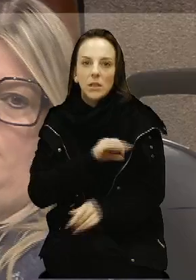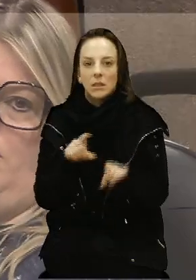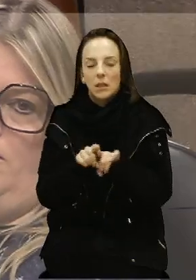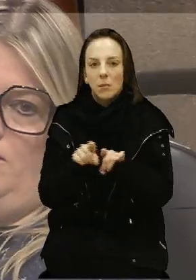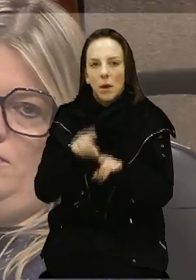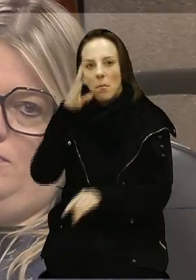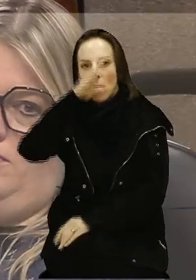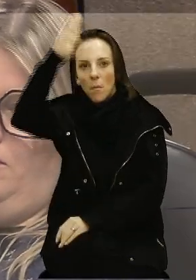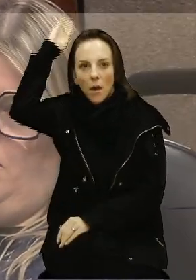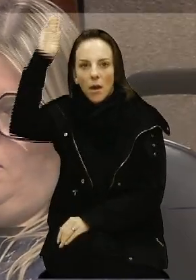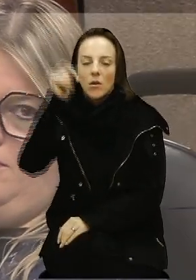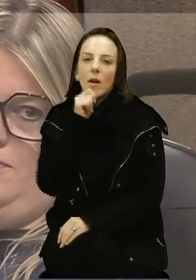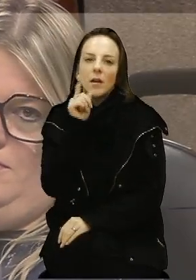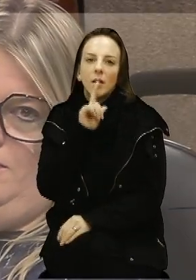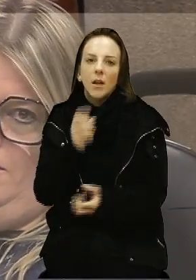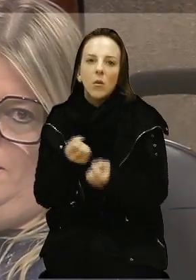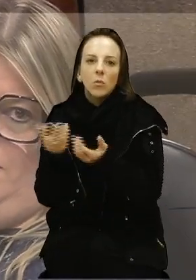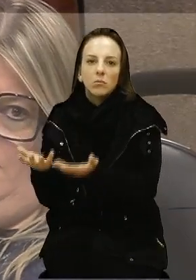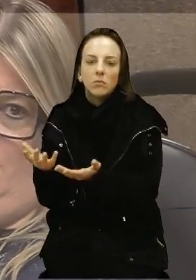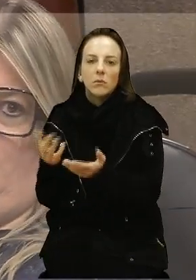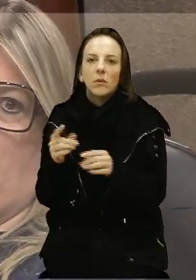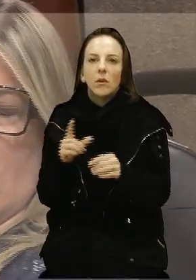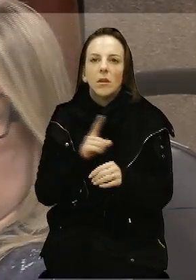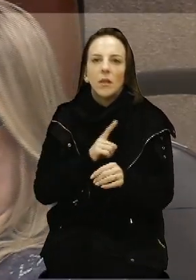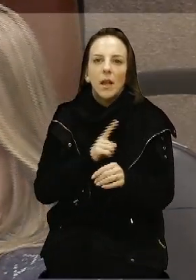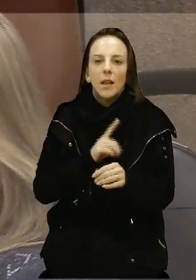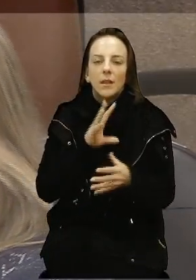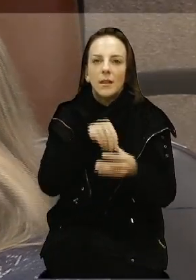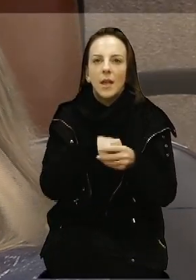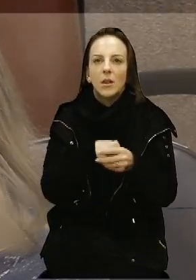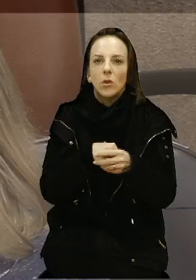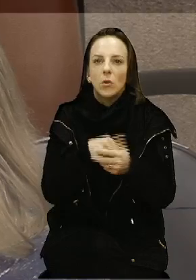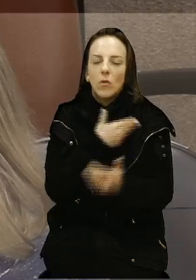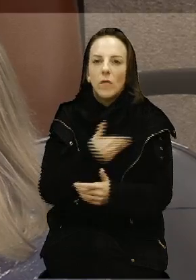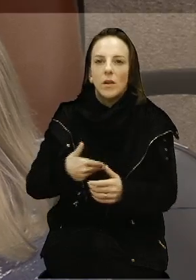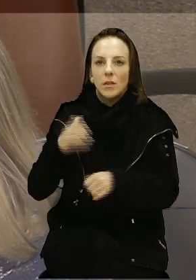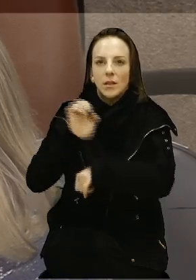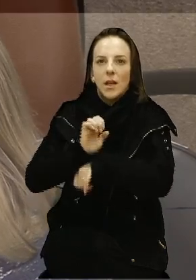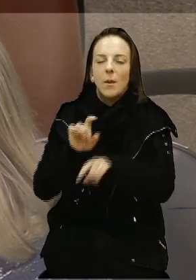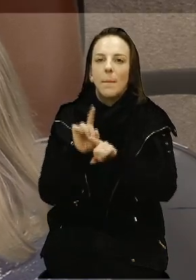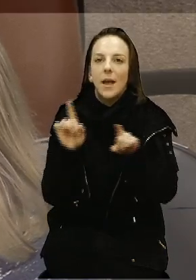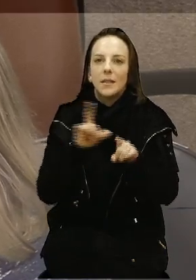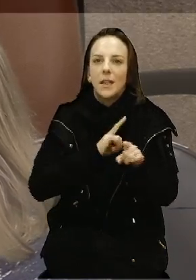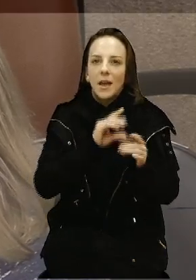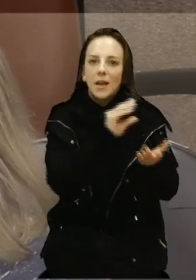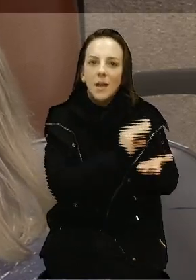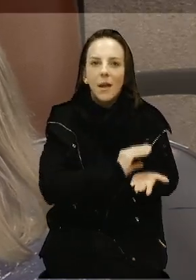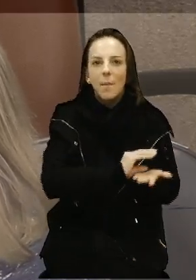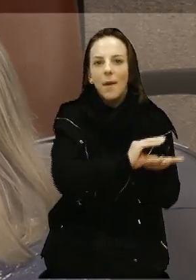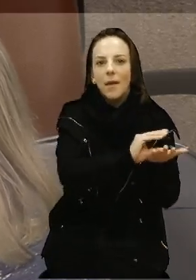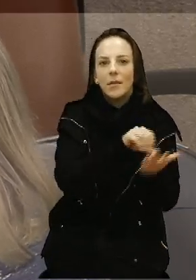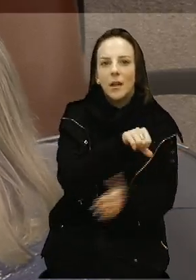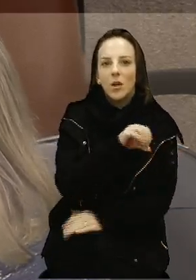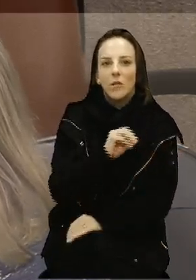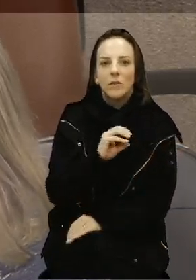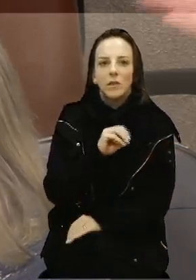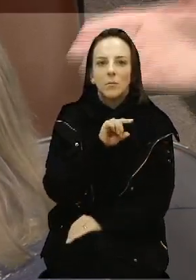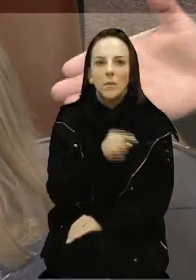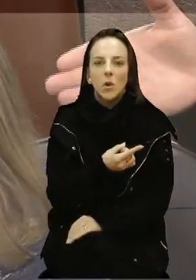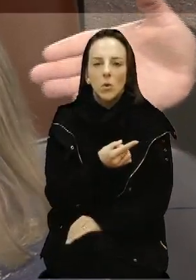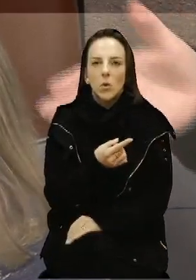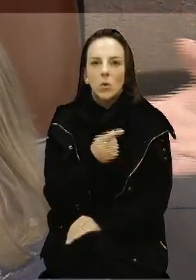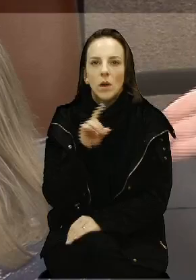aqui nas cidades e está em posse do governo do Estado. E aí tem uma emenda que se avizinha de 900 mil, então nós temos que ver qual que é mais importante, se é para quem